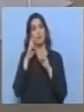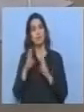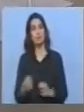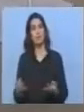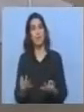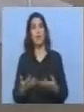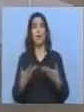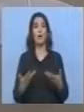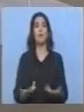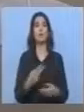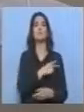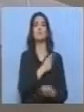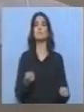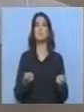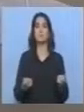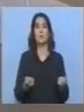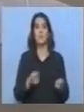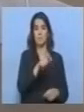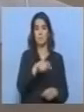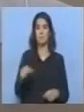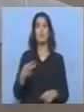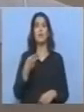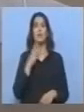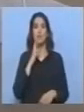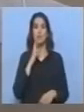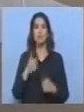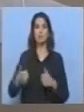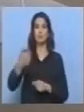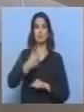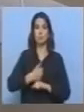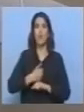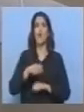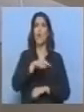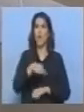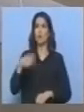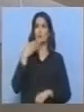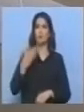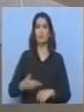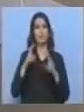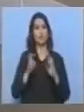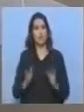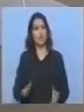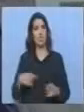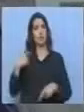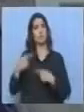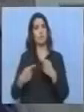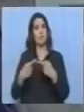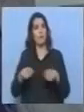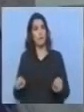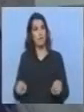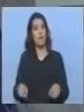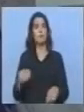Hoje temos à frente das universidades um conjunto de reitores. Todos eles passaram pela investigação, já estamos com outra geração relativamente